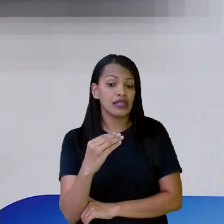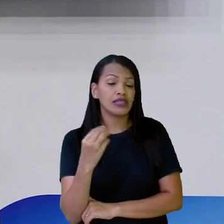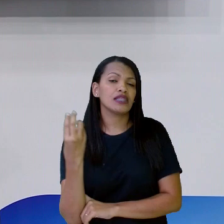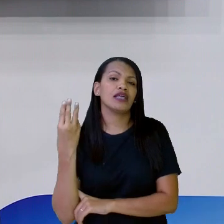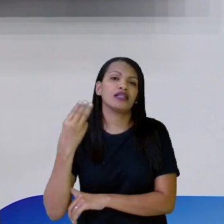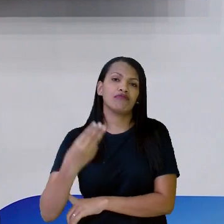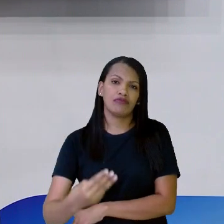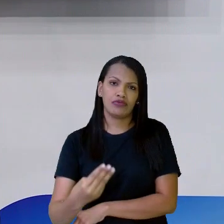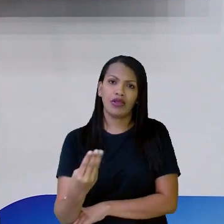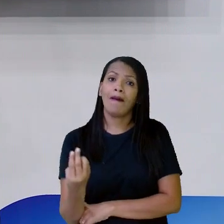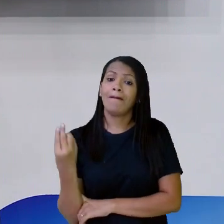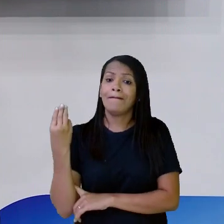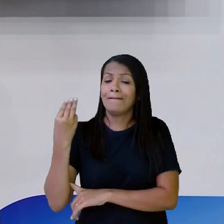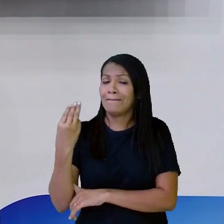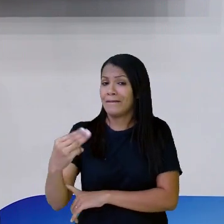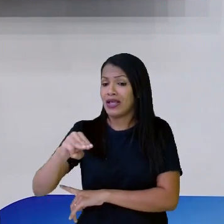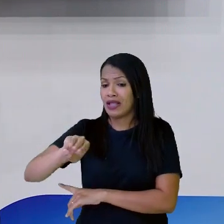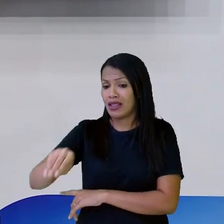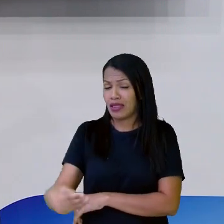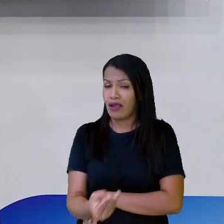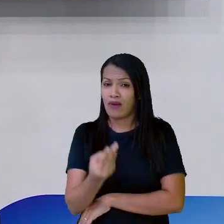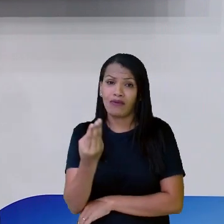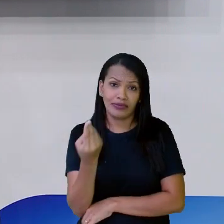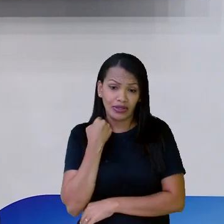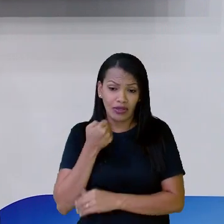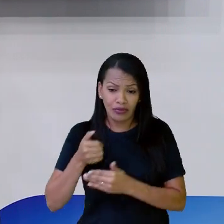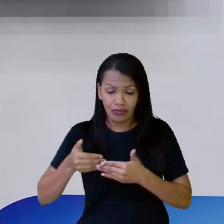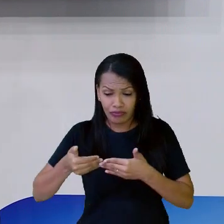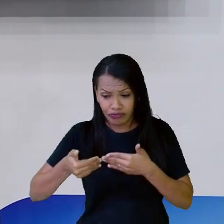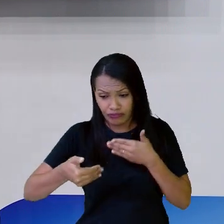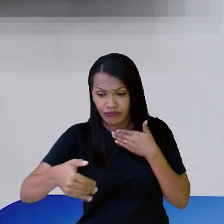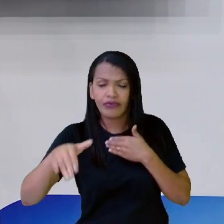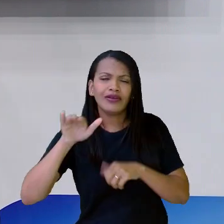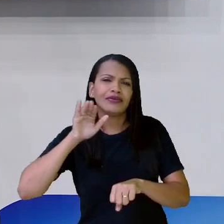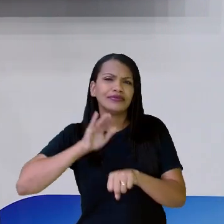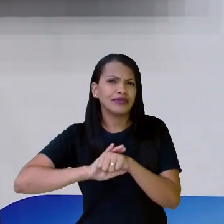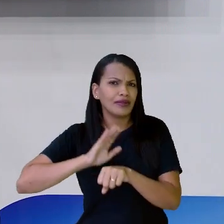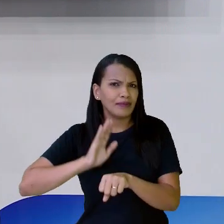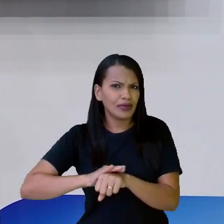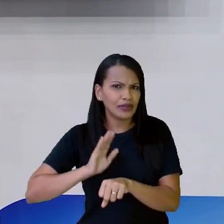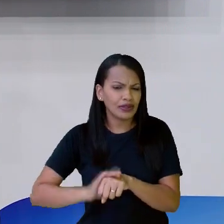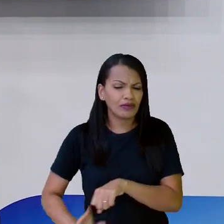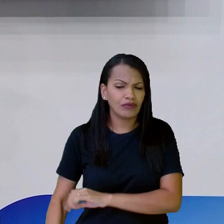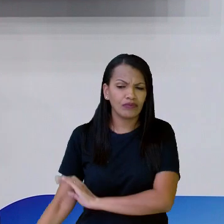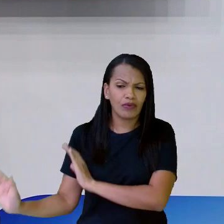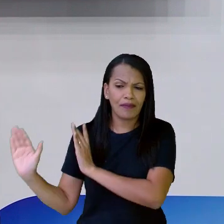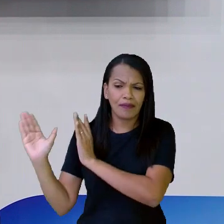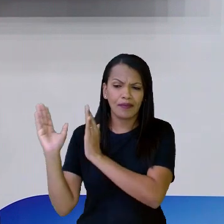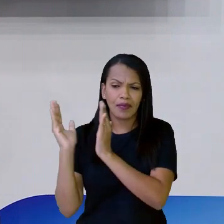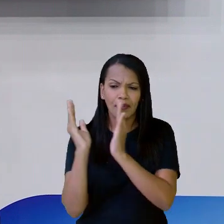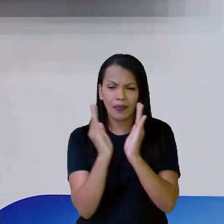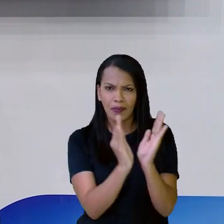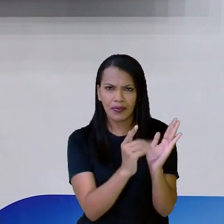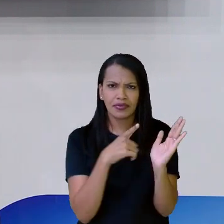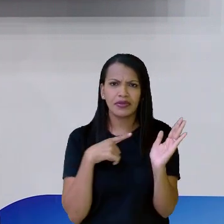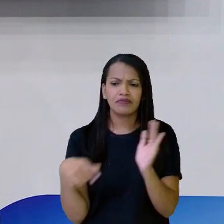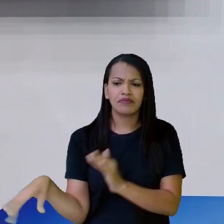milhar, milhão e por aí vai, dependendo, né, das ordens, dependendo